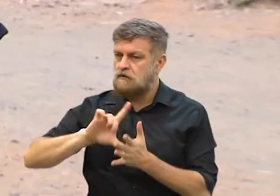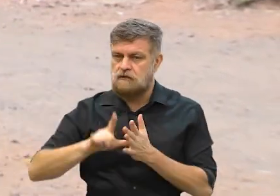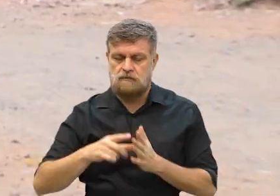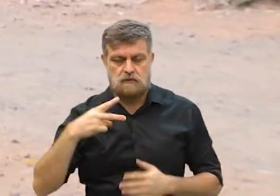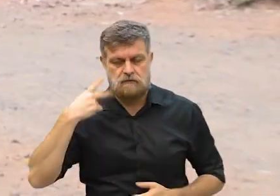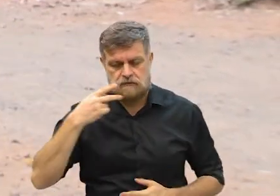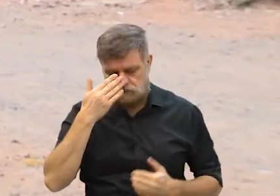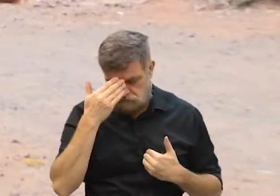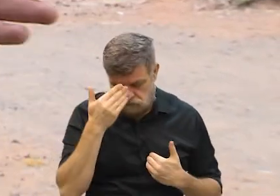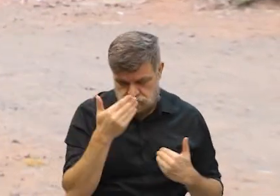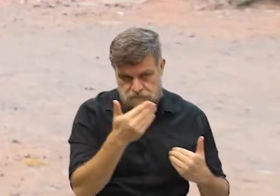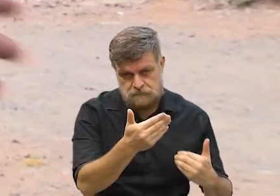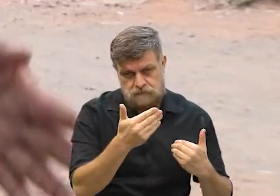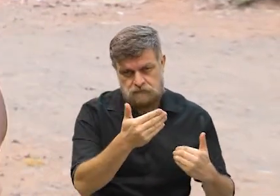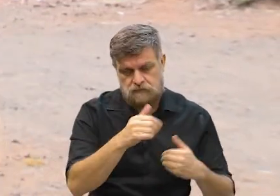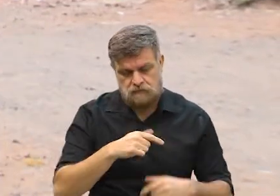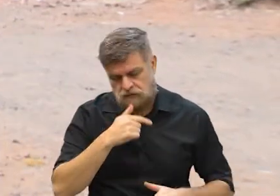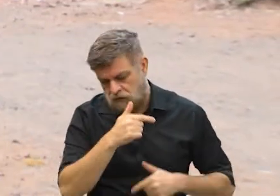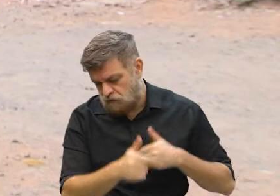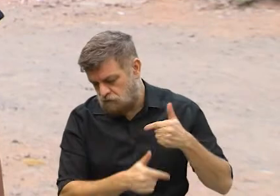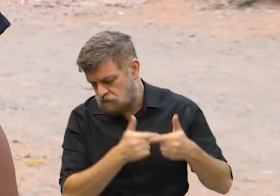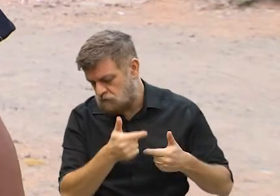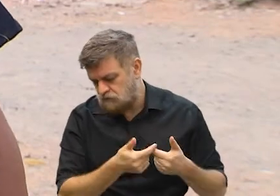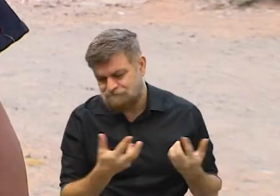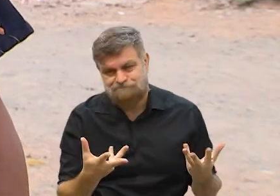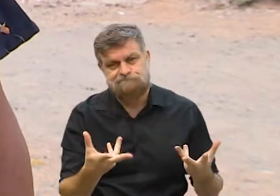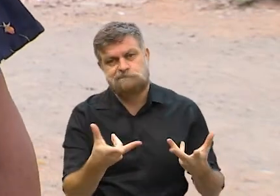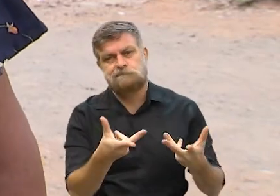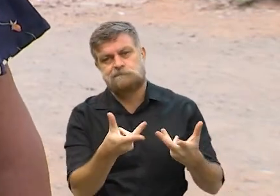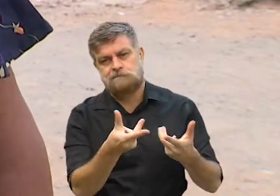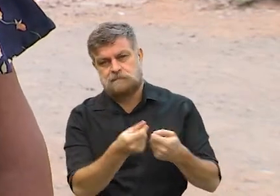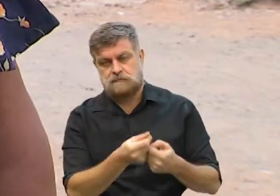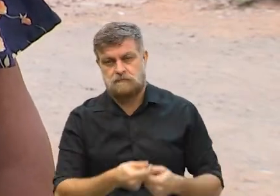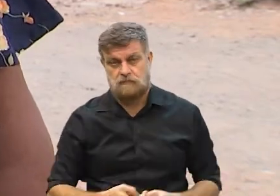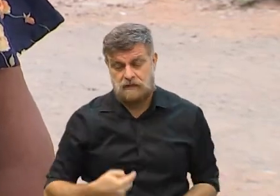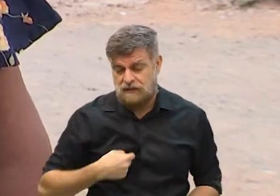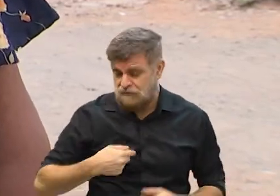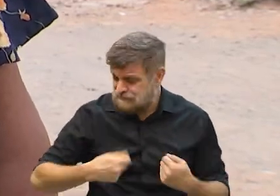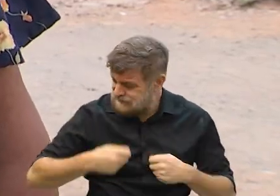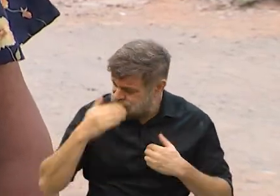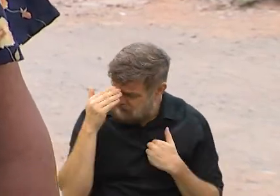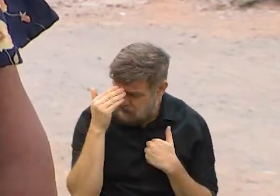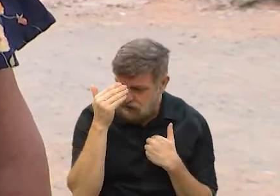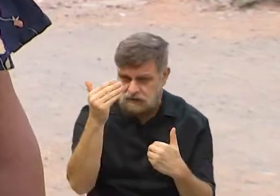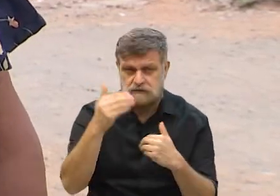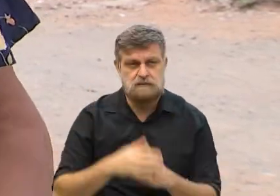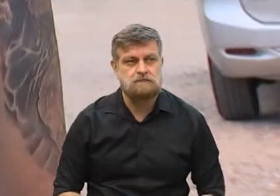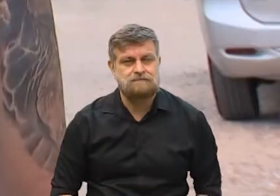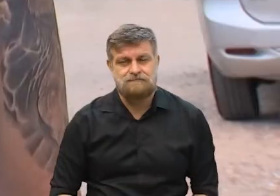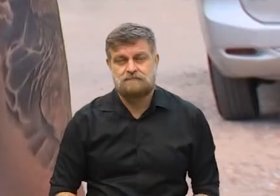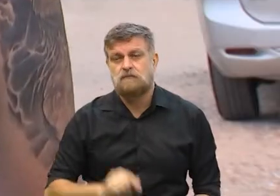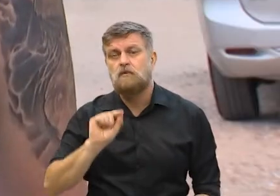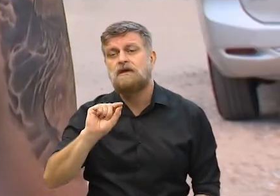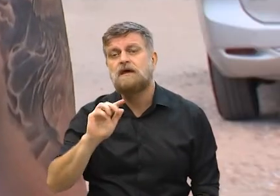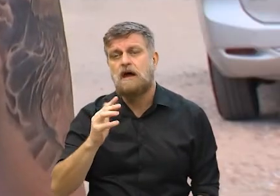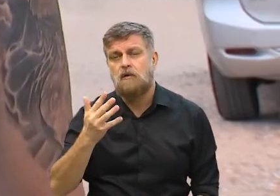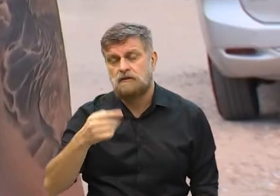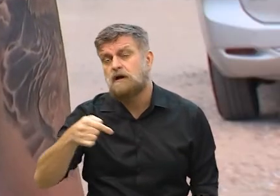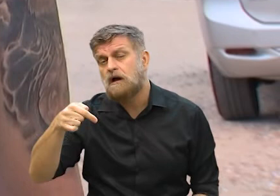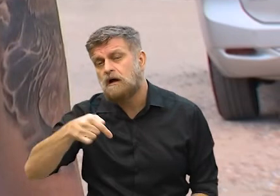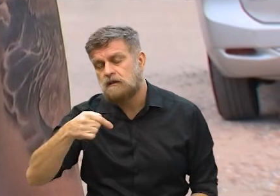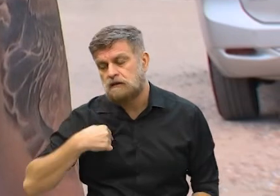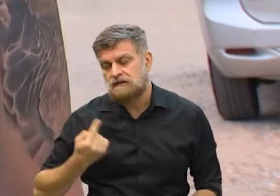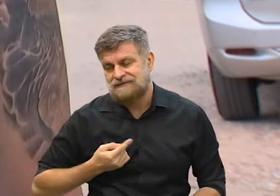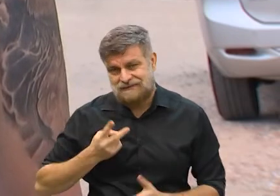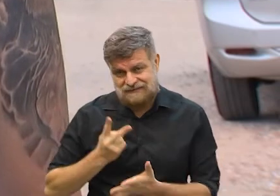né? Que está aqui, né? Fazendo esse trabalho muito bacana para a gente. E eu só tenho que agradecer. A situação aqui é o